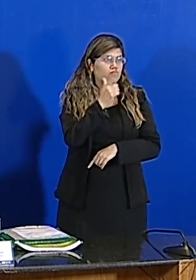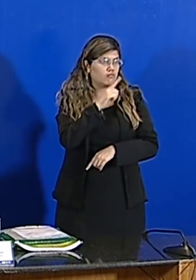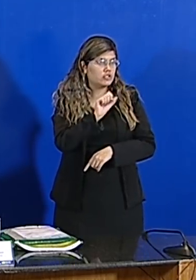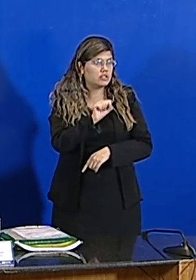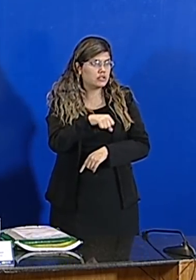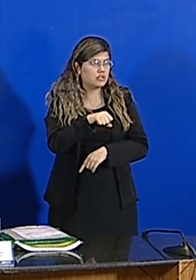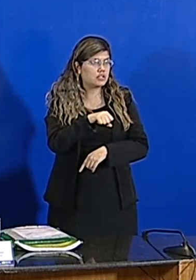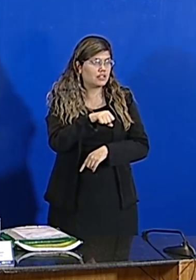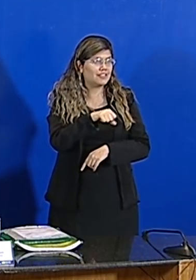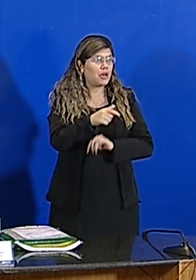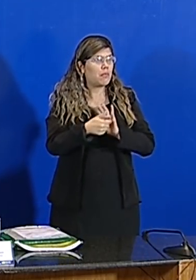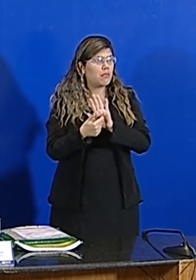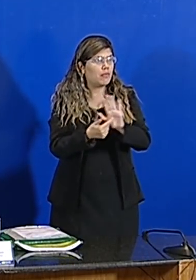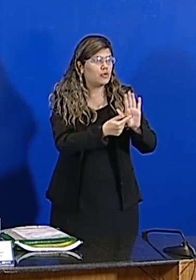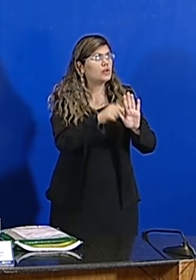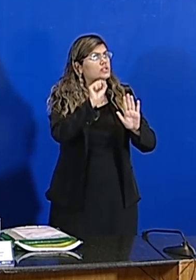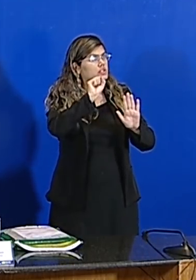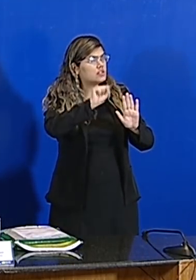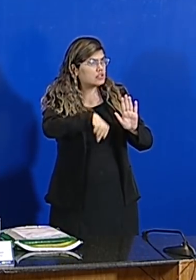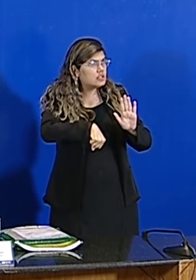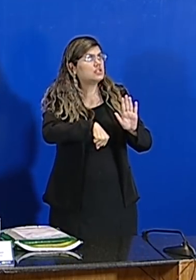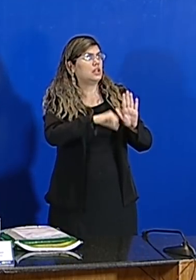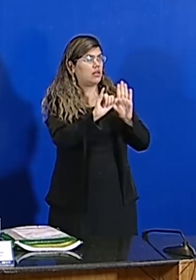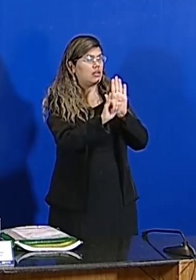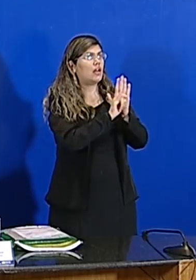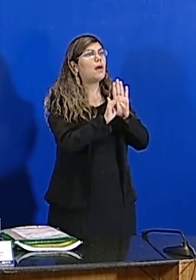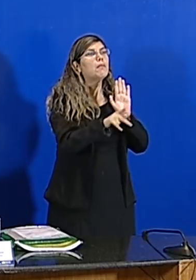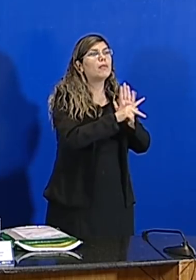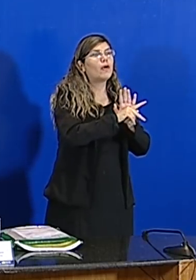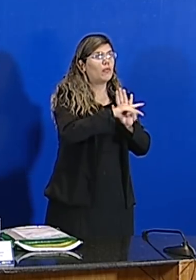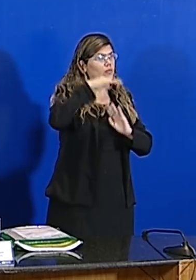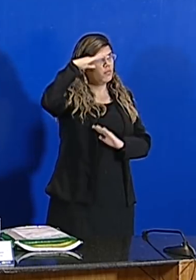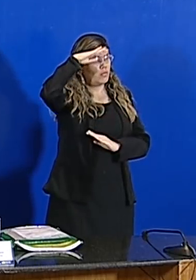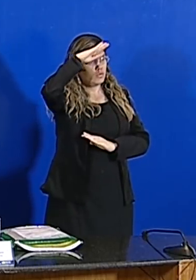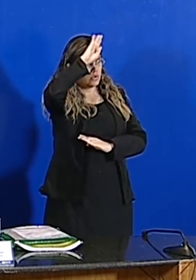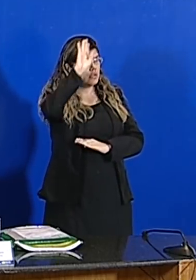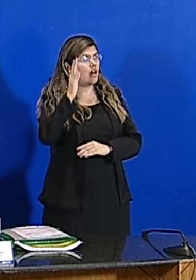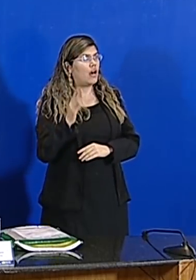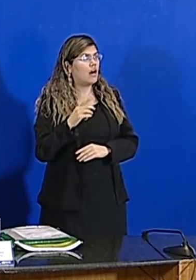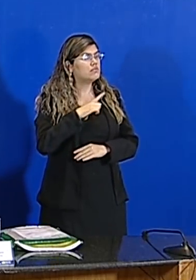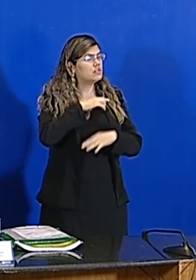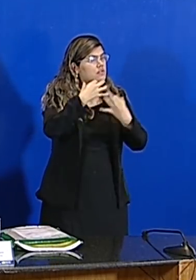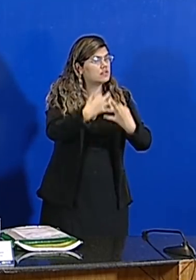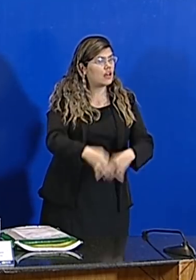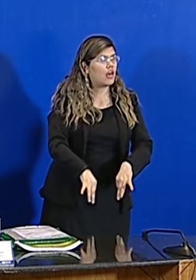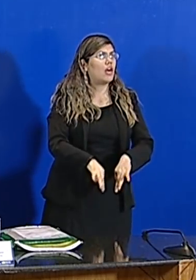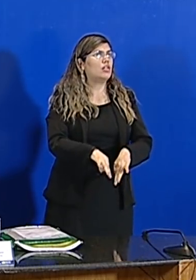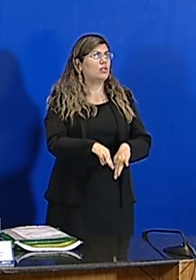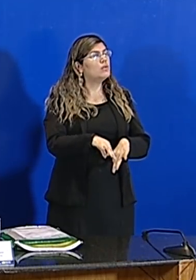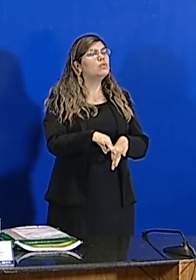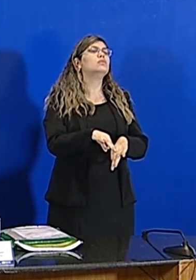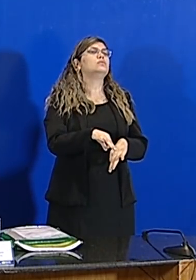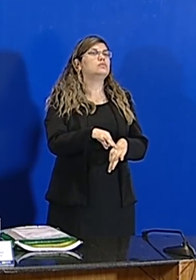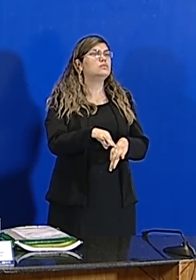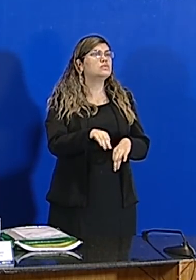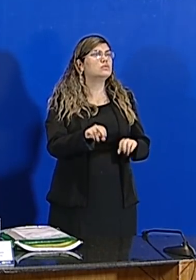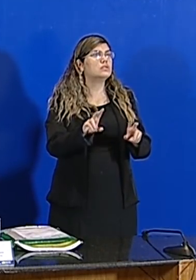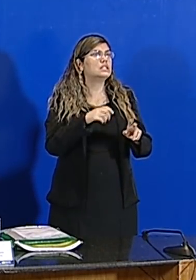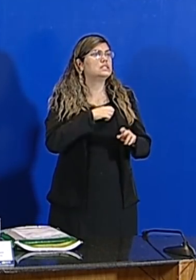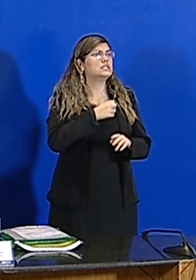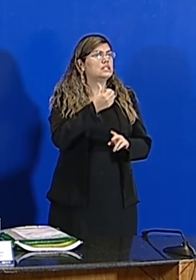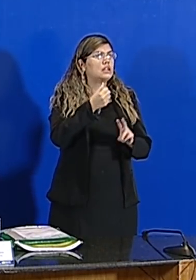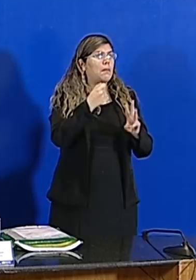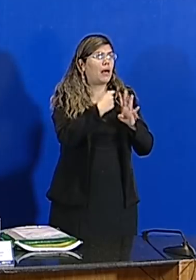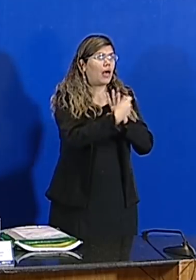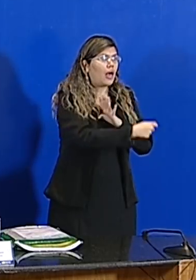a cara do governo do presidente Bolsonaro. Foi um sucesso, deu certo, a despeito de ficar 6 meses debaixo